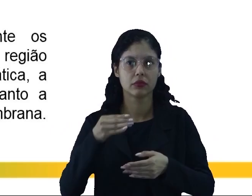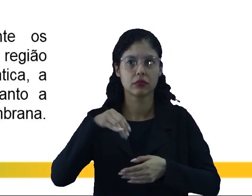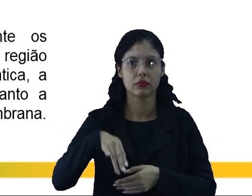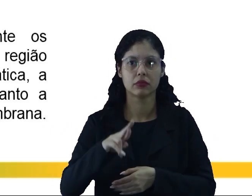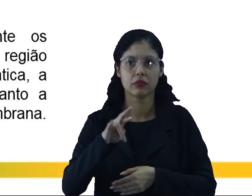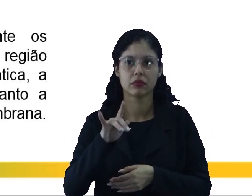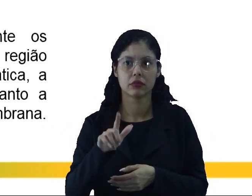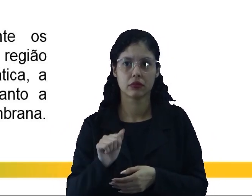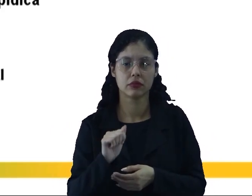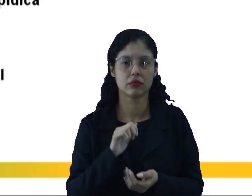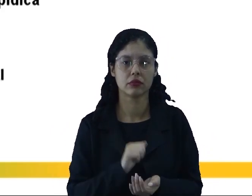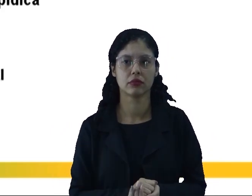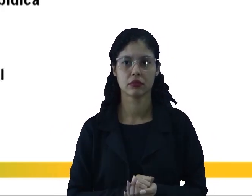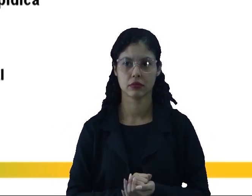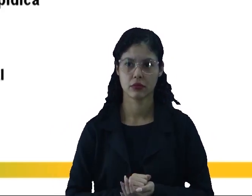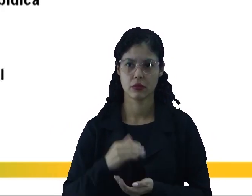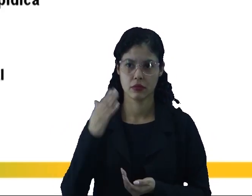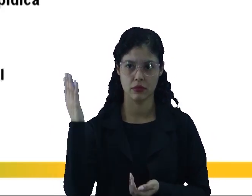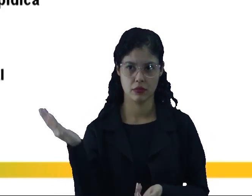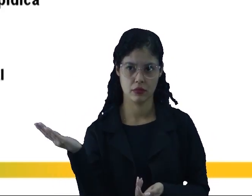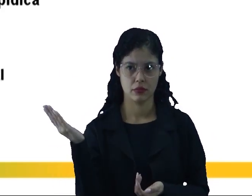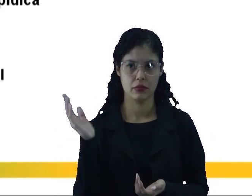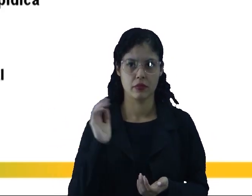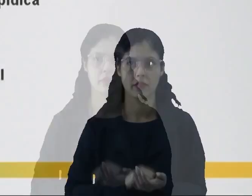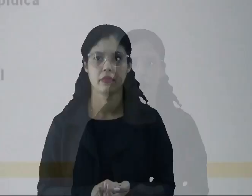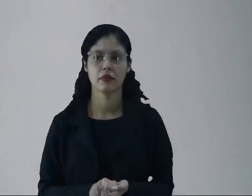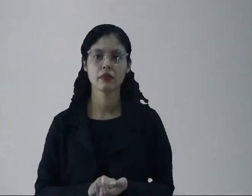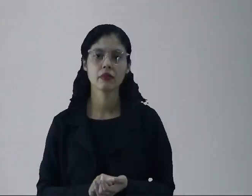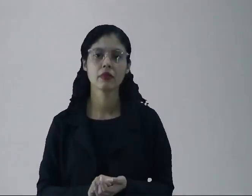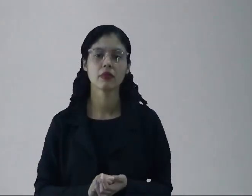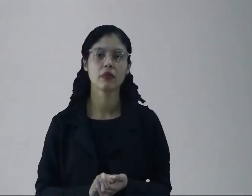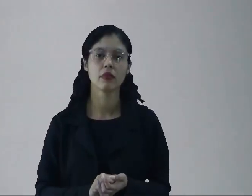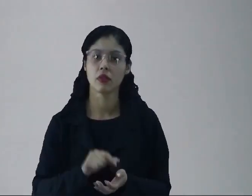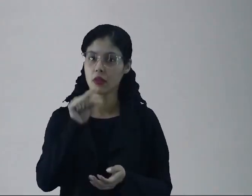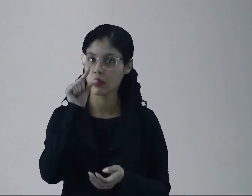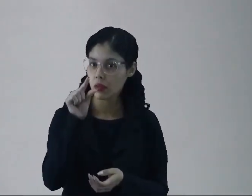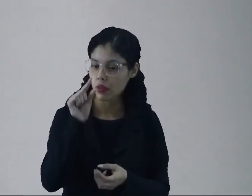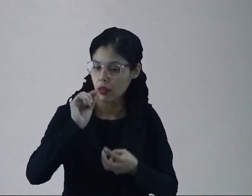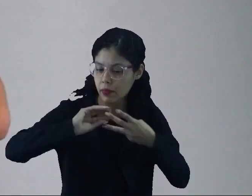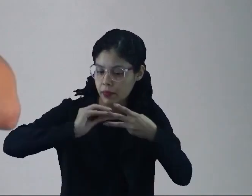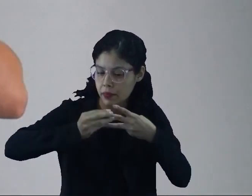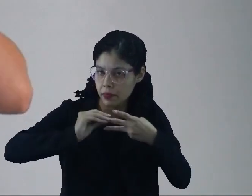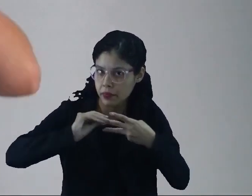membrana plasmática. A membrana plasmática, gente, é a porção